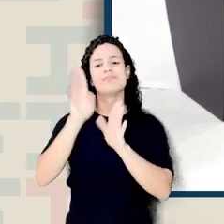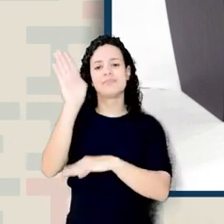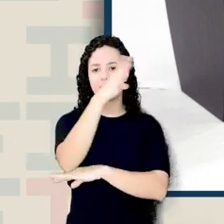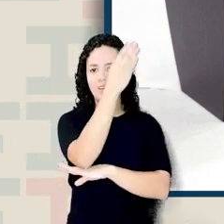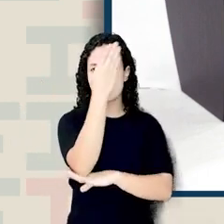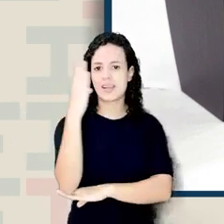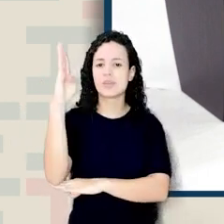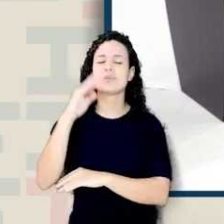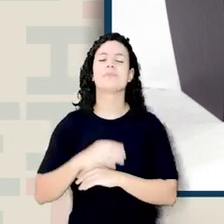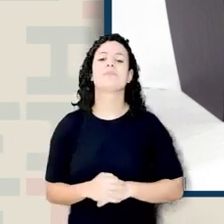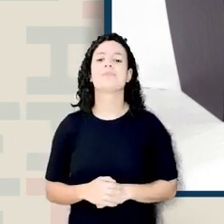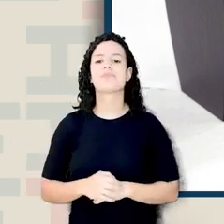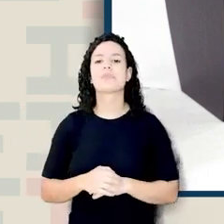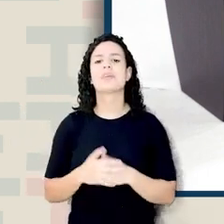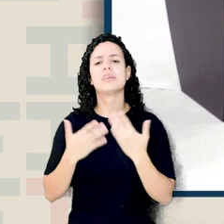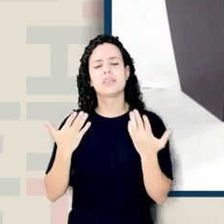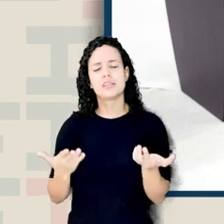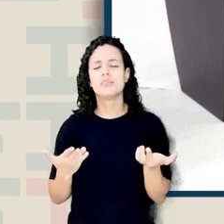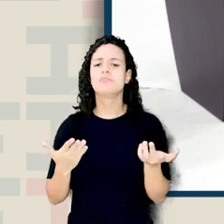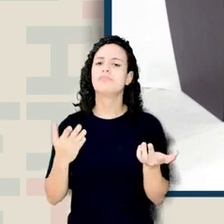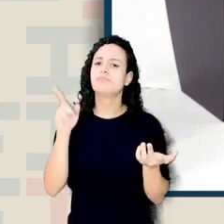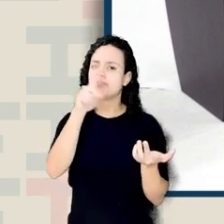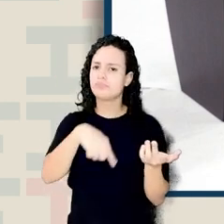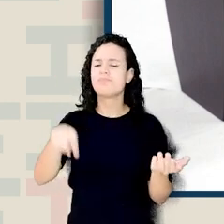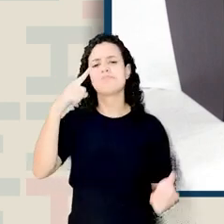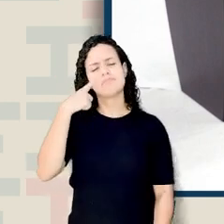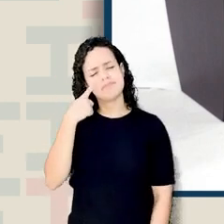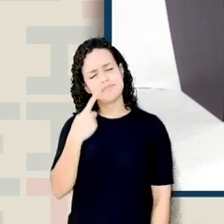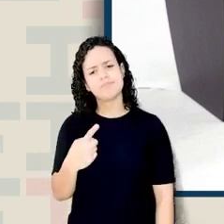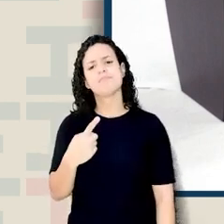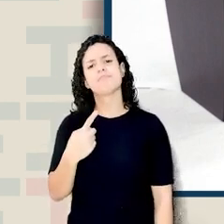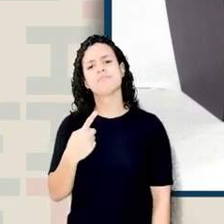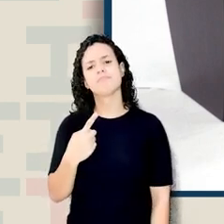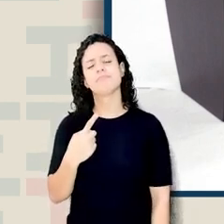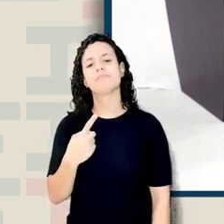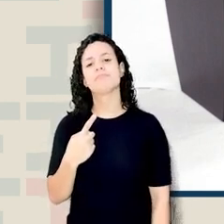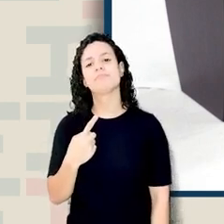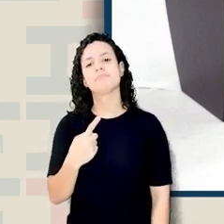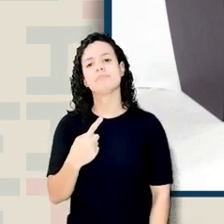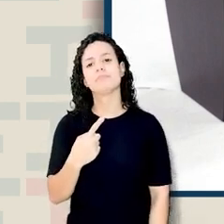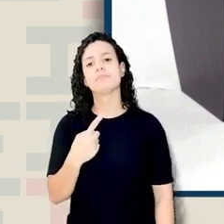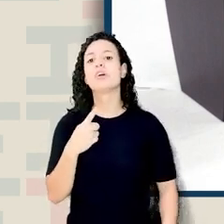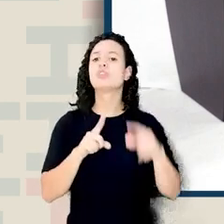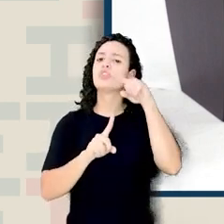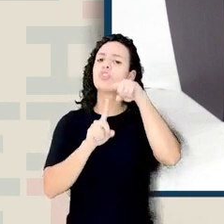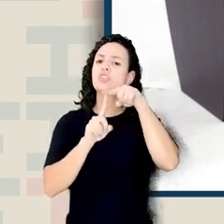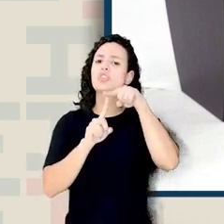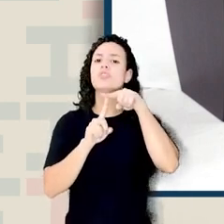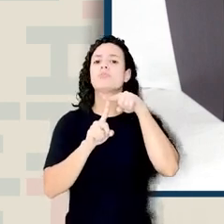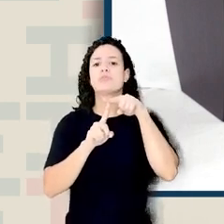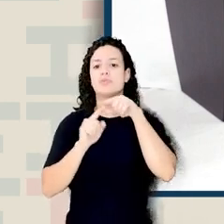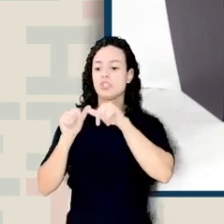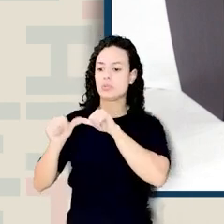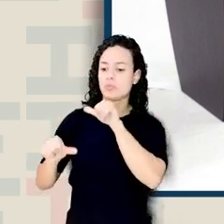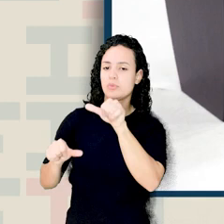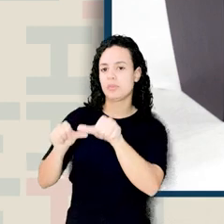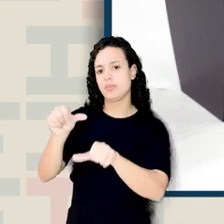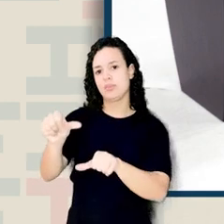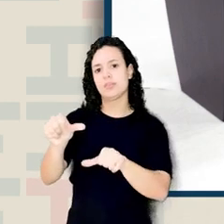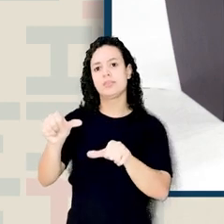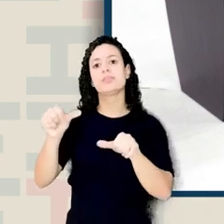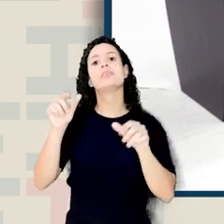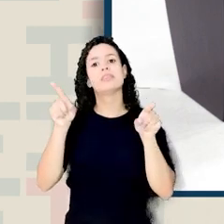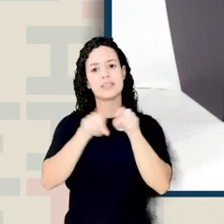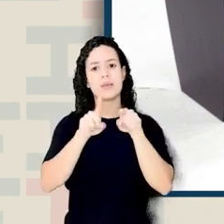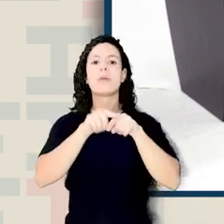Salá. Vale então conferir que esse tipo de transição mexe na